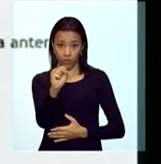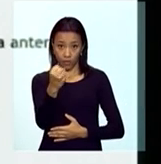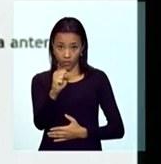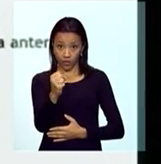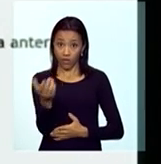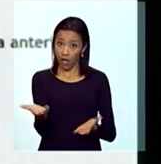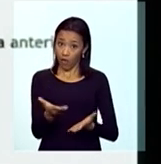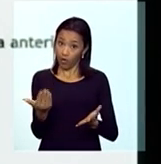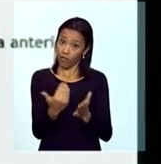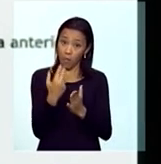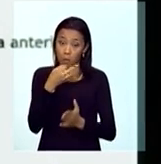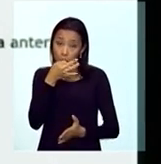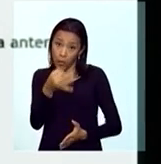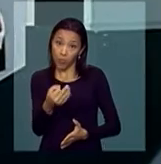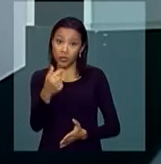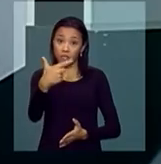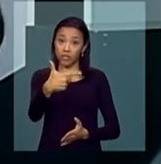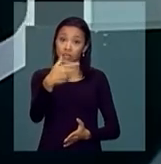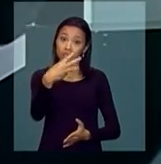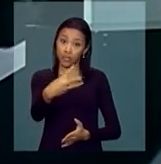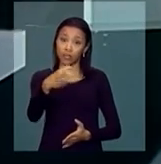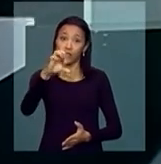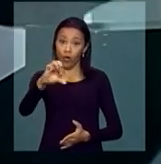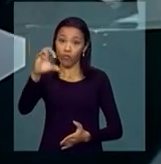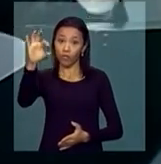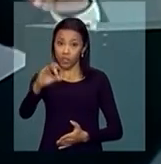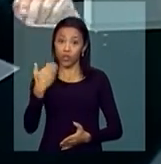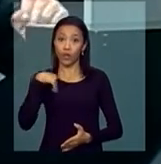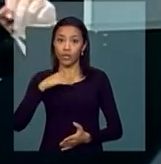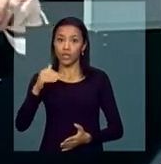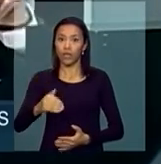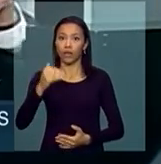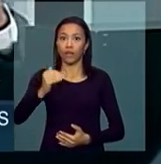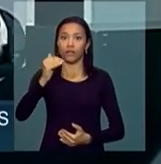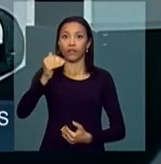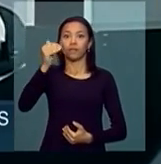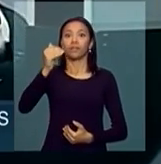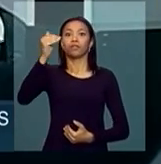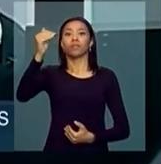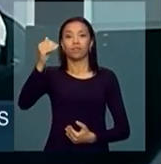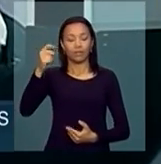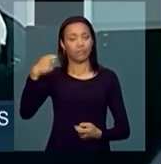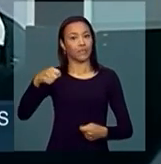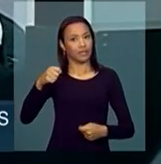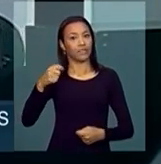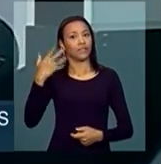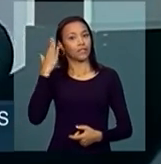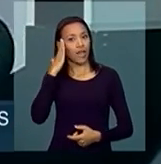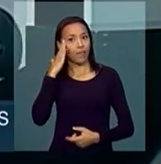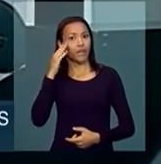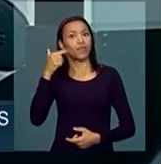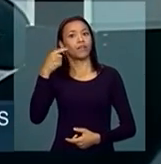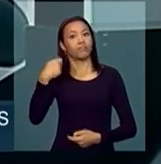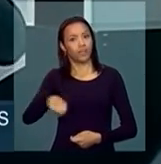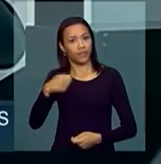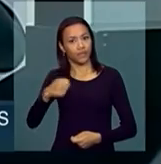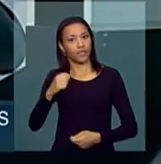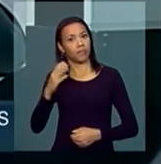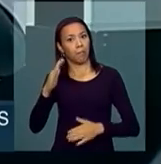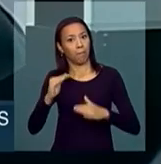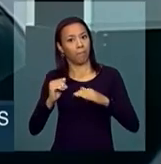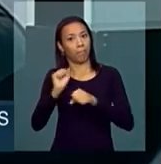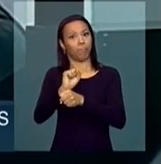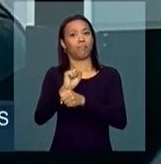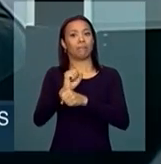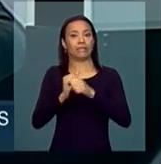esse crescimento de 39%, porque também a gente está crescendo, e é preciso também reconhecer que chega uma hora que é preciso ter o pé no chão,